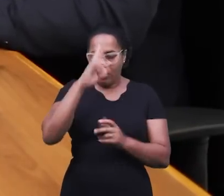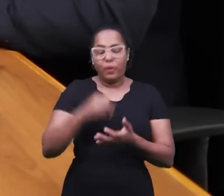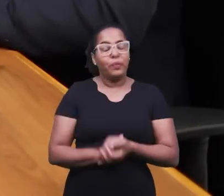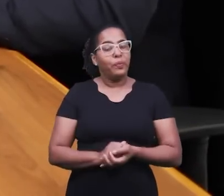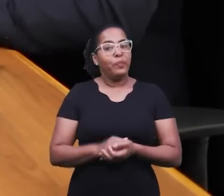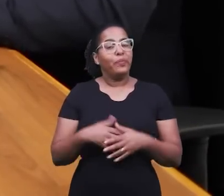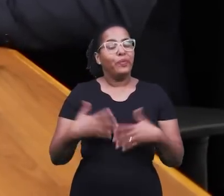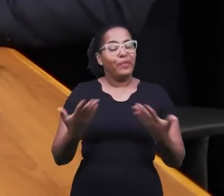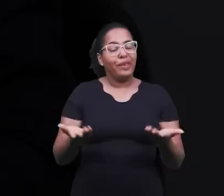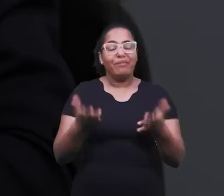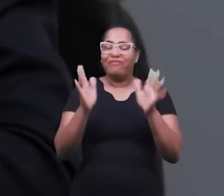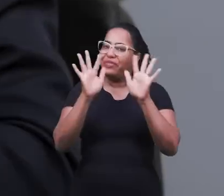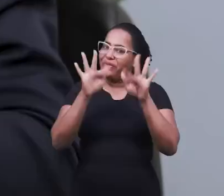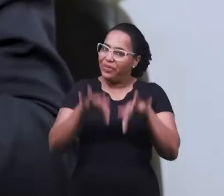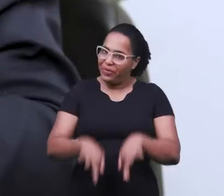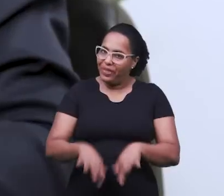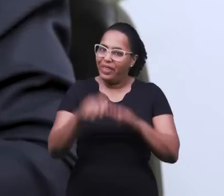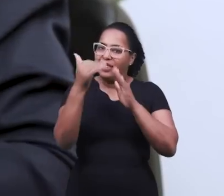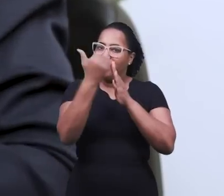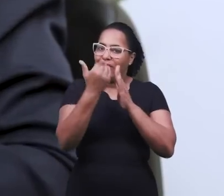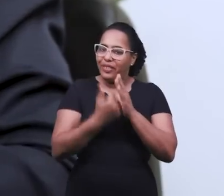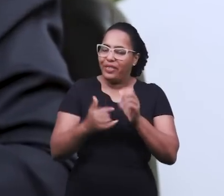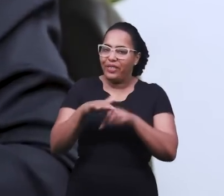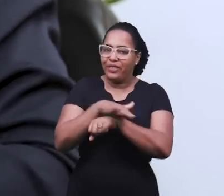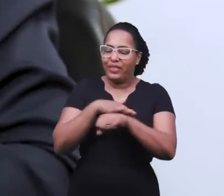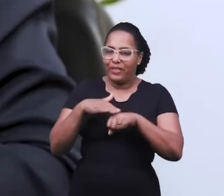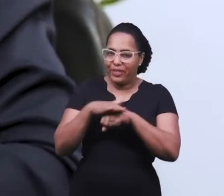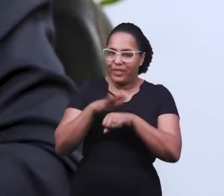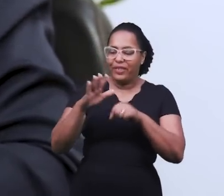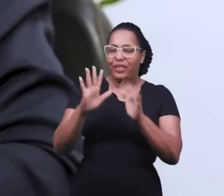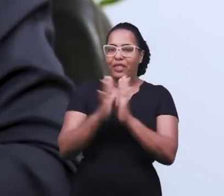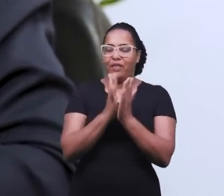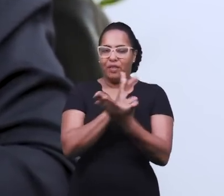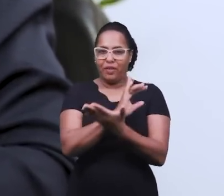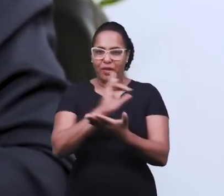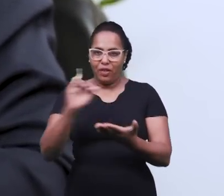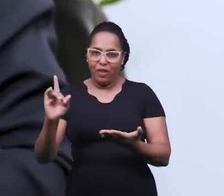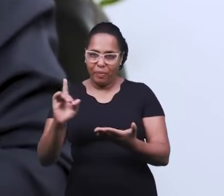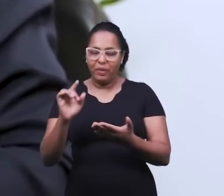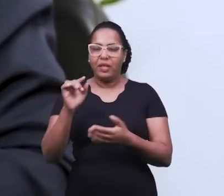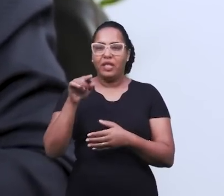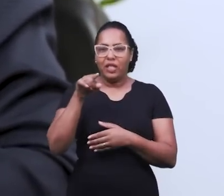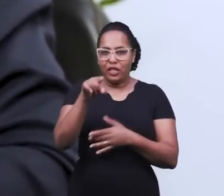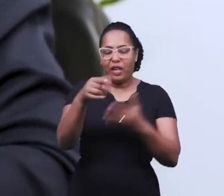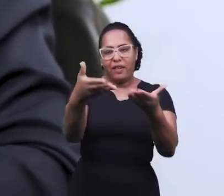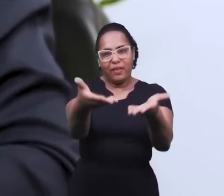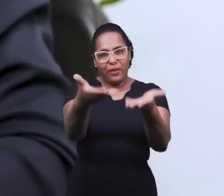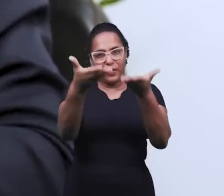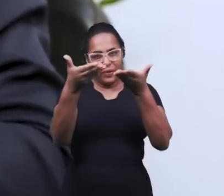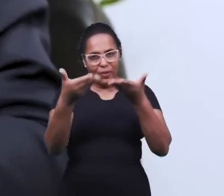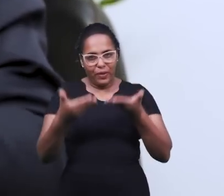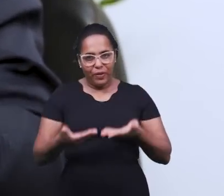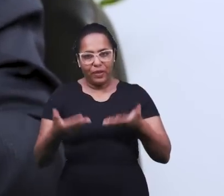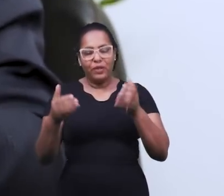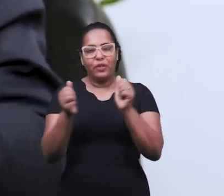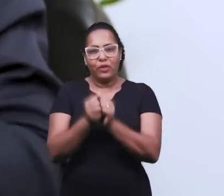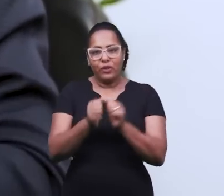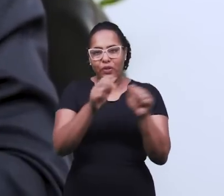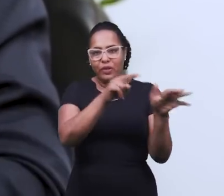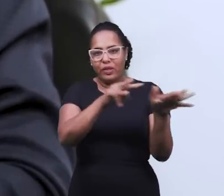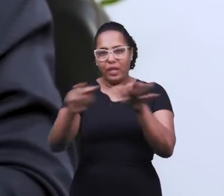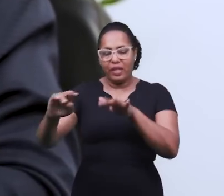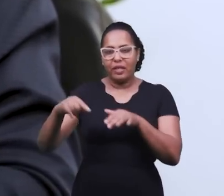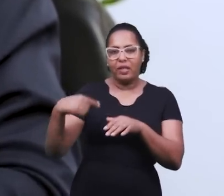exatamente isso que é a grande preocupação do Senhor para conosco, porque o Senhor Jesus chegou a falar a respeito